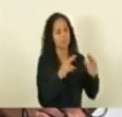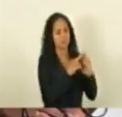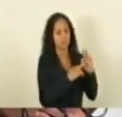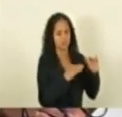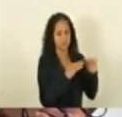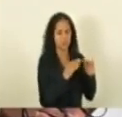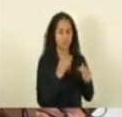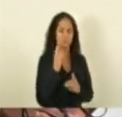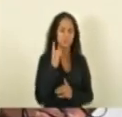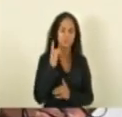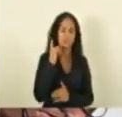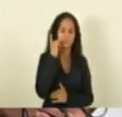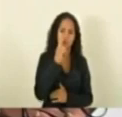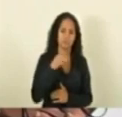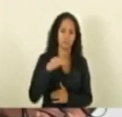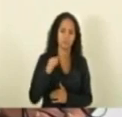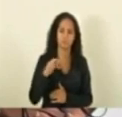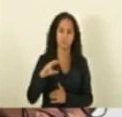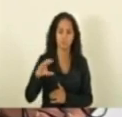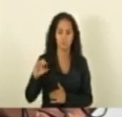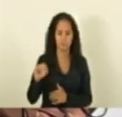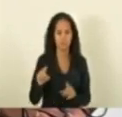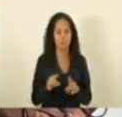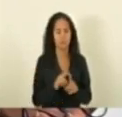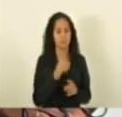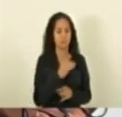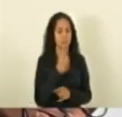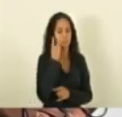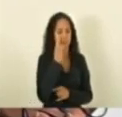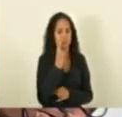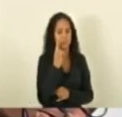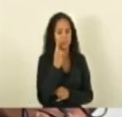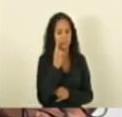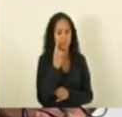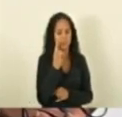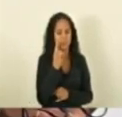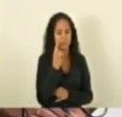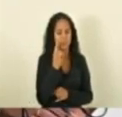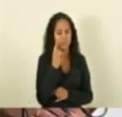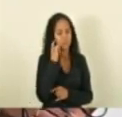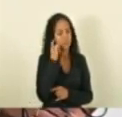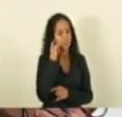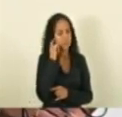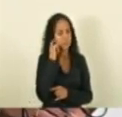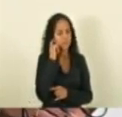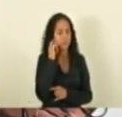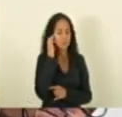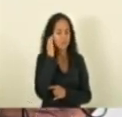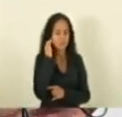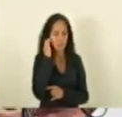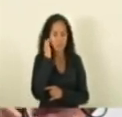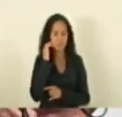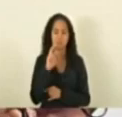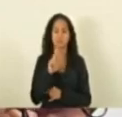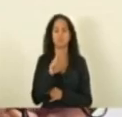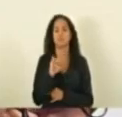Deputado Marcelo Santos. E deputado em representação, deputado Marcelo Santos, deputado doutor Rafael Favato.